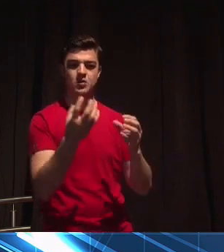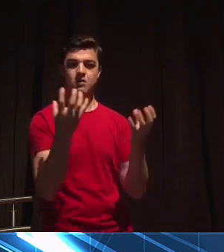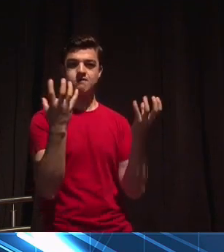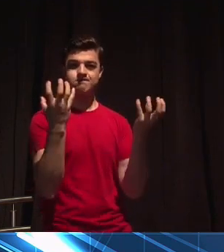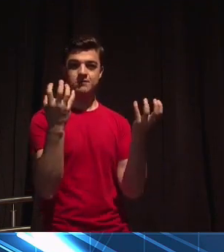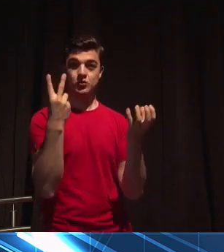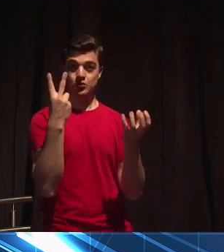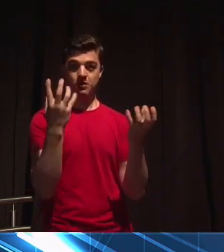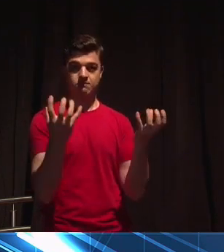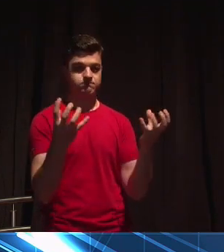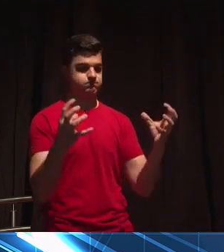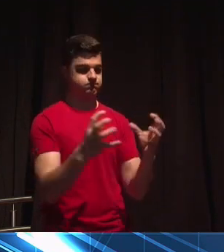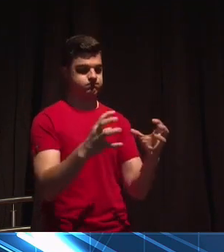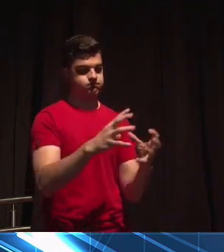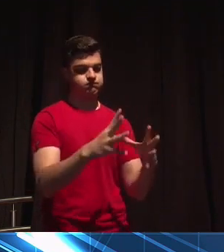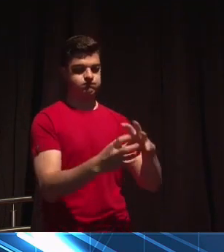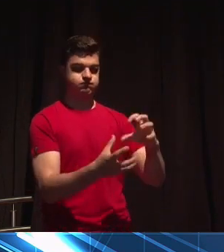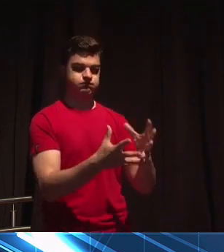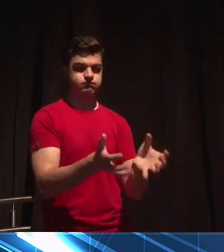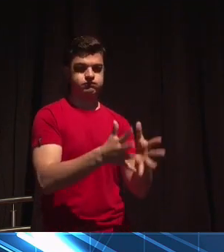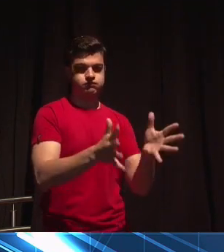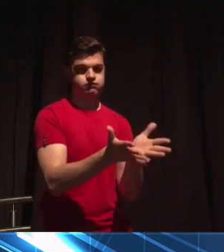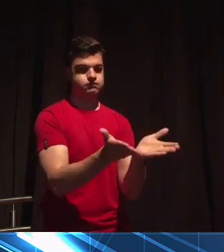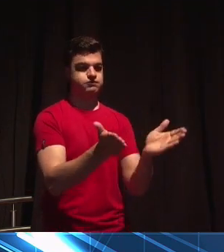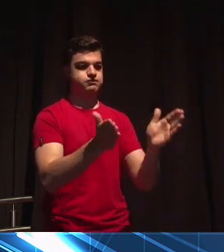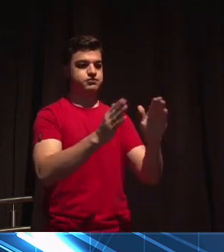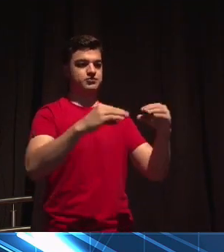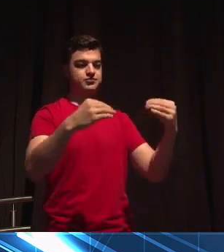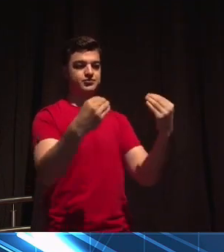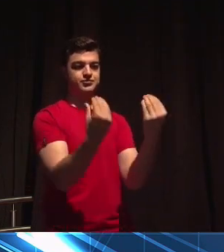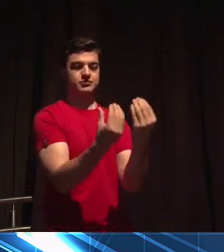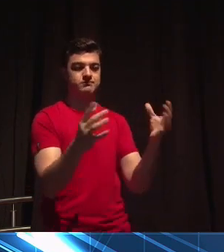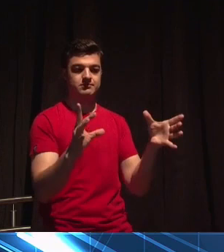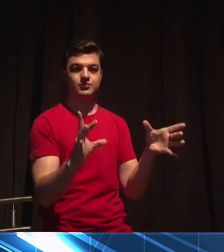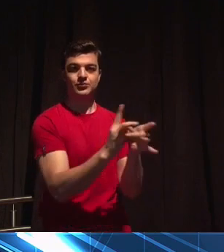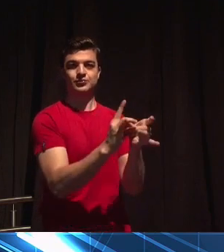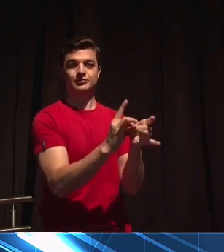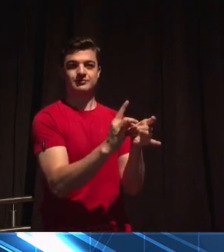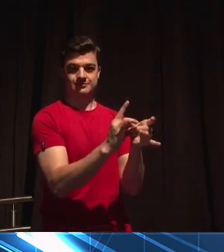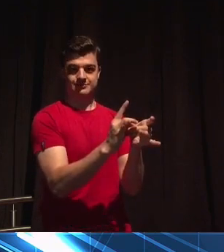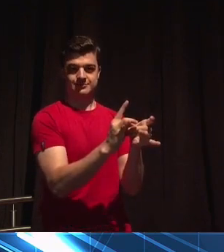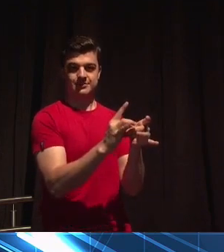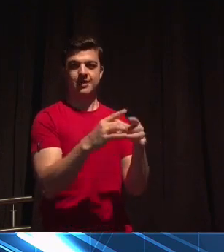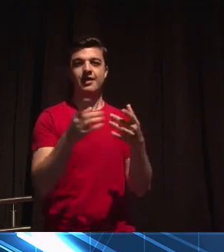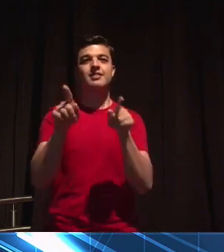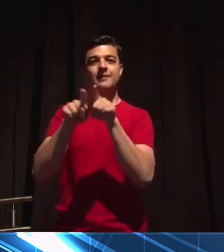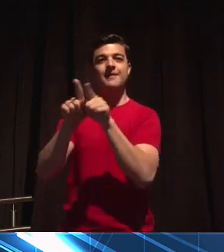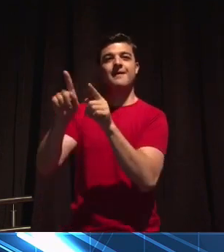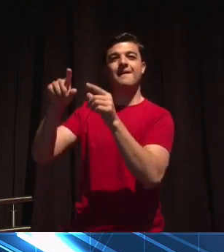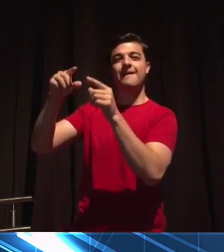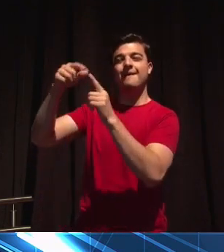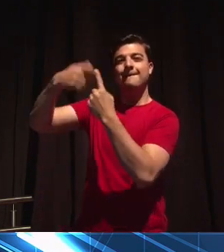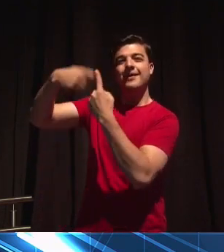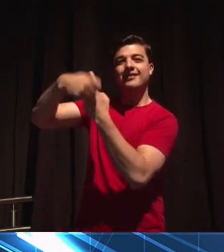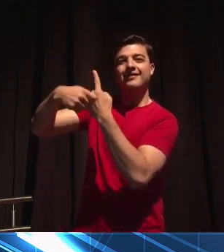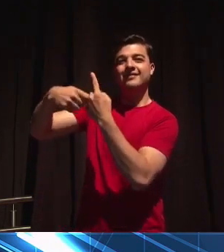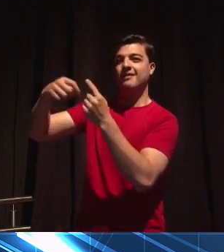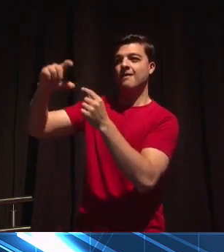então o nosso código tem essa propriedade também às vezes coisas que estão separadas pertencem juntas e